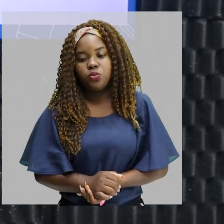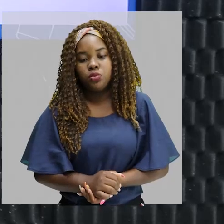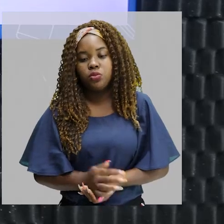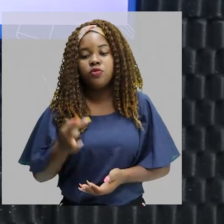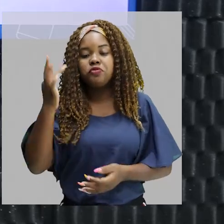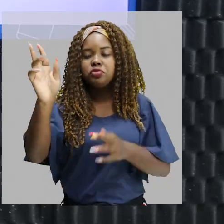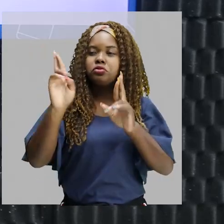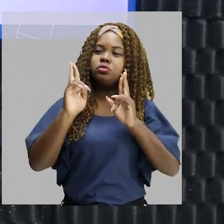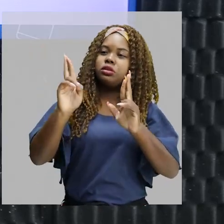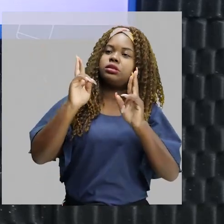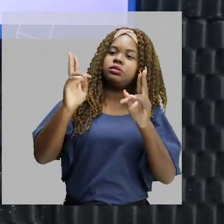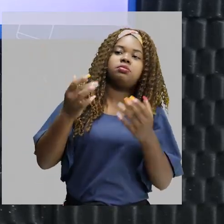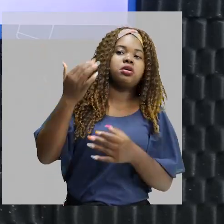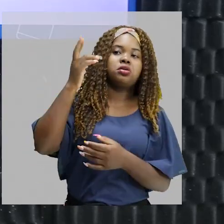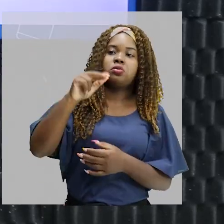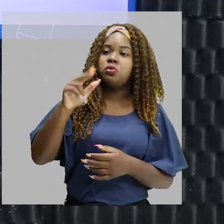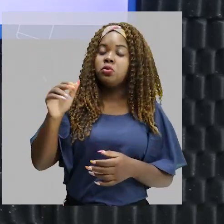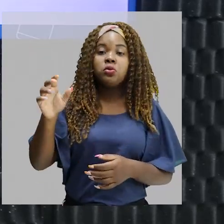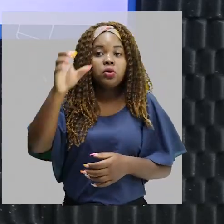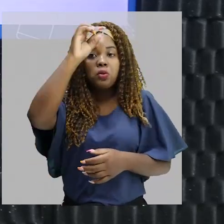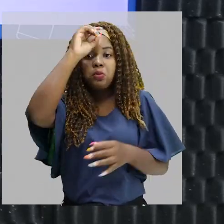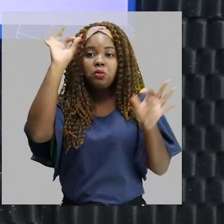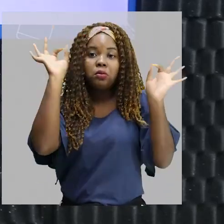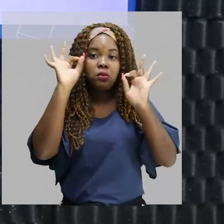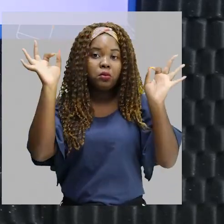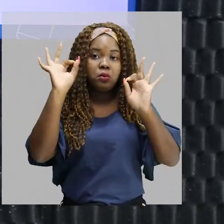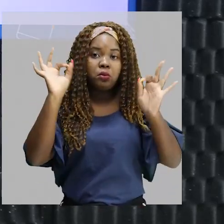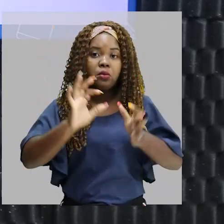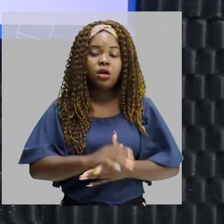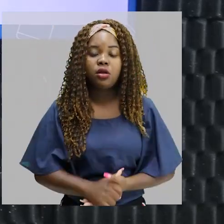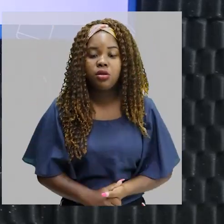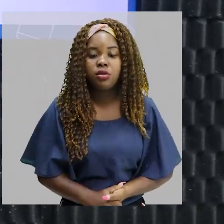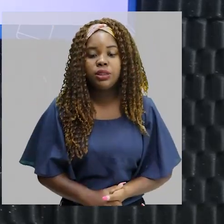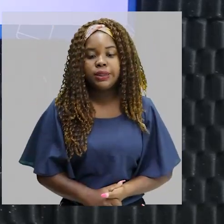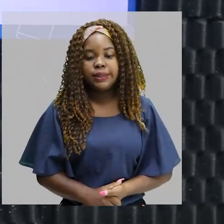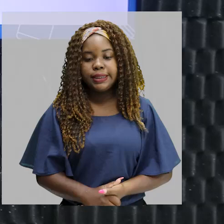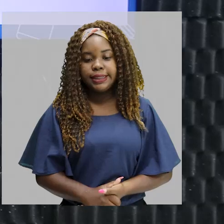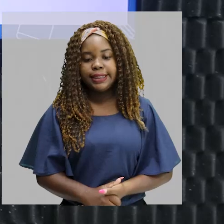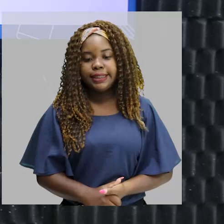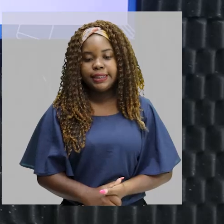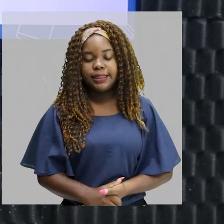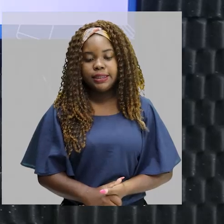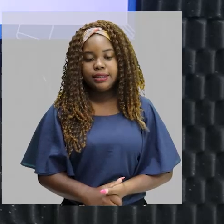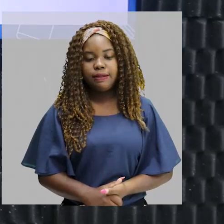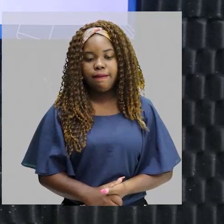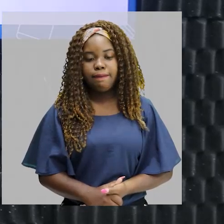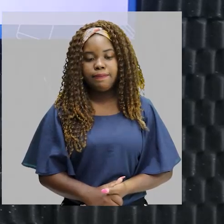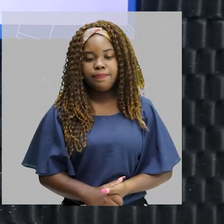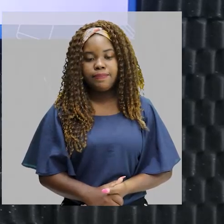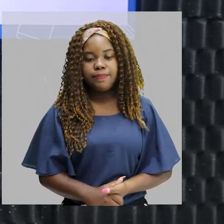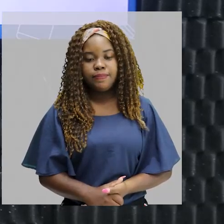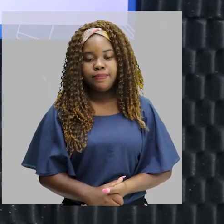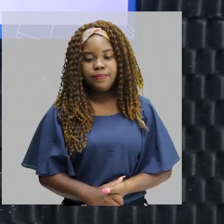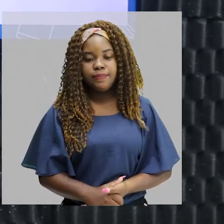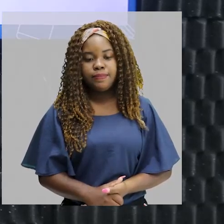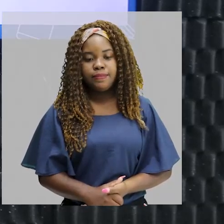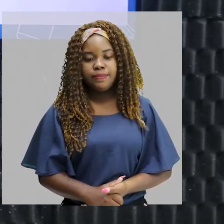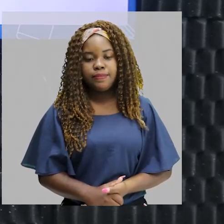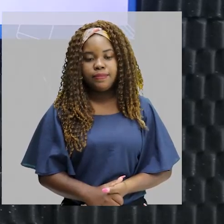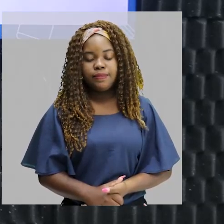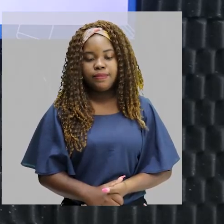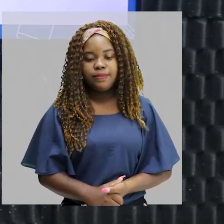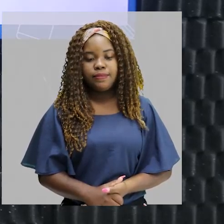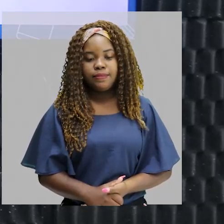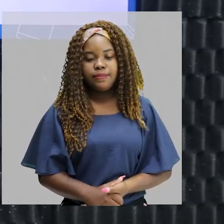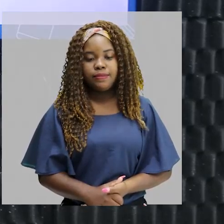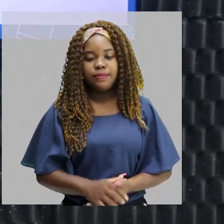nunca sabe que surpresas lhe reservam el futuro. Nesse caso aqui, genericamente,